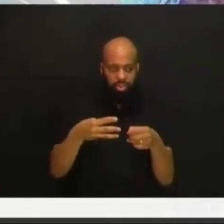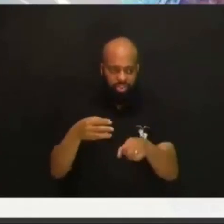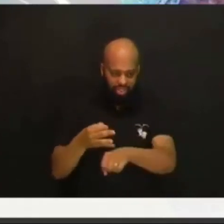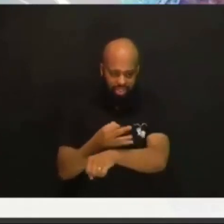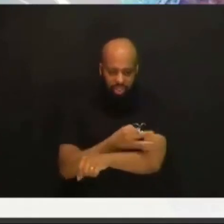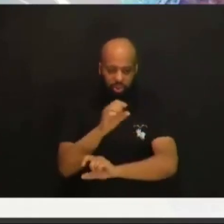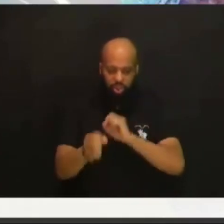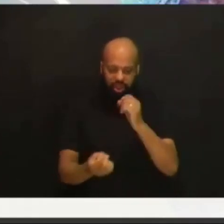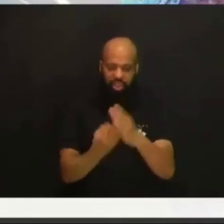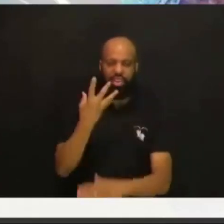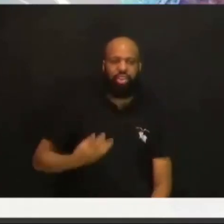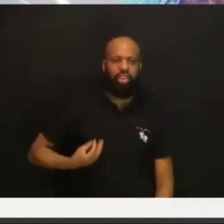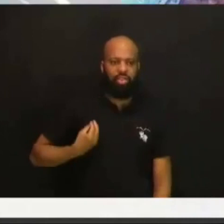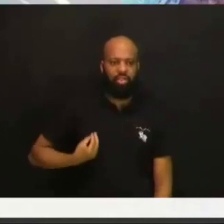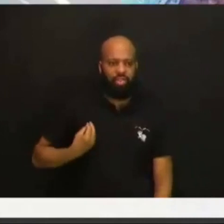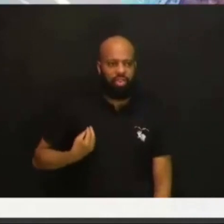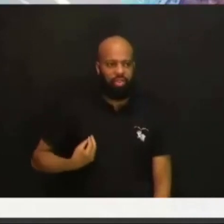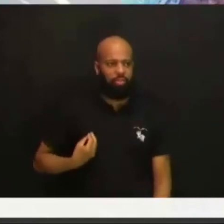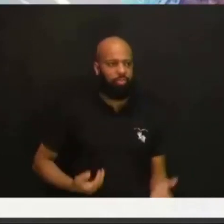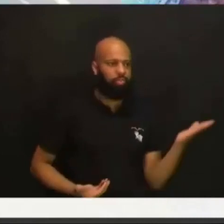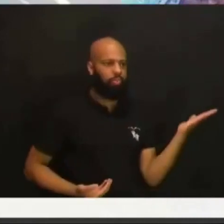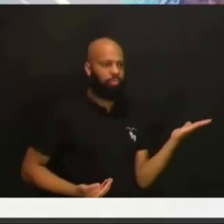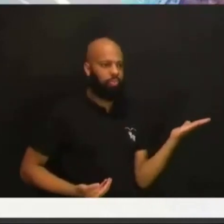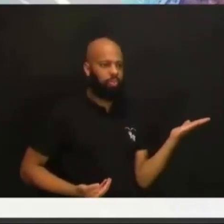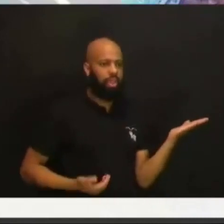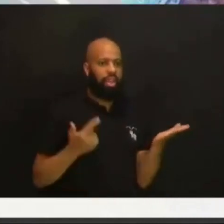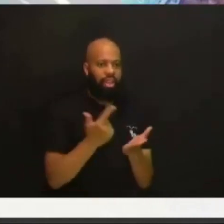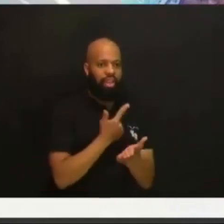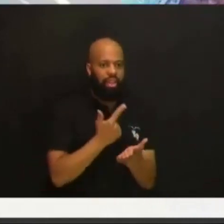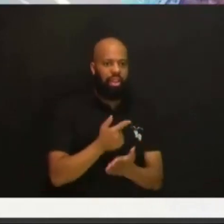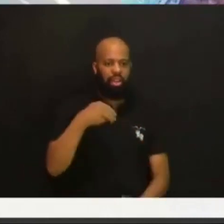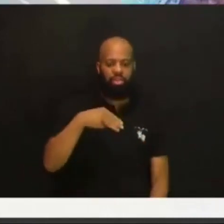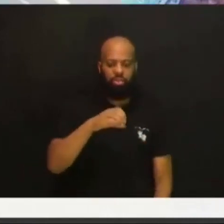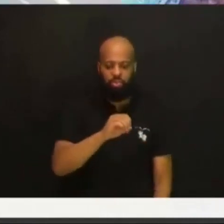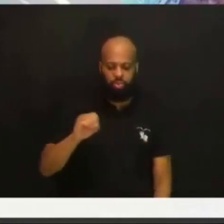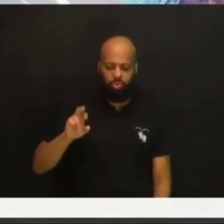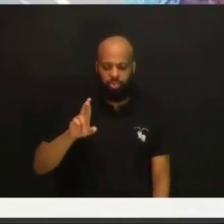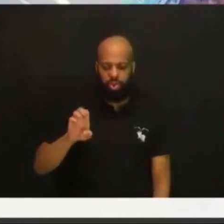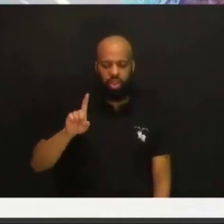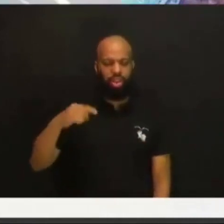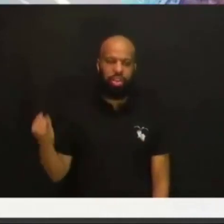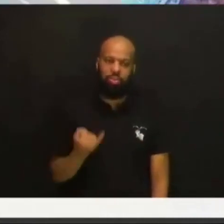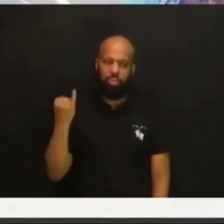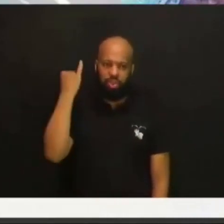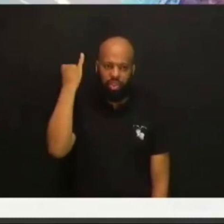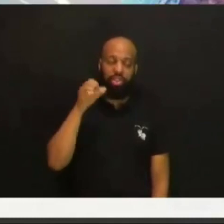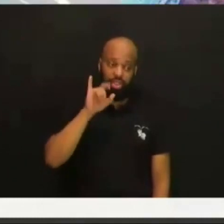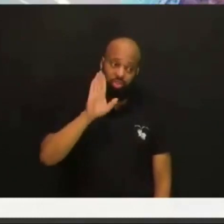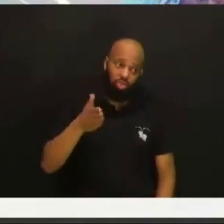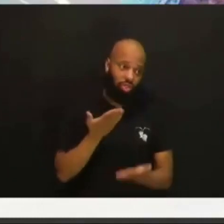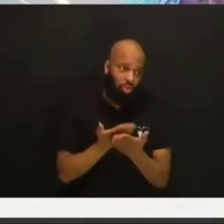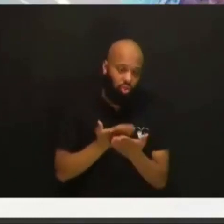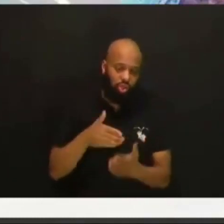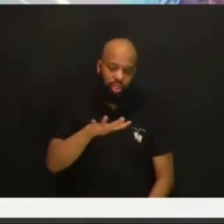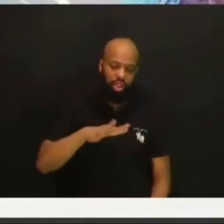eu trouxe ali uma citação. Esse livro, o Moore, é um livro bastante importante dentro da embriologia. Todo mundo que já passou nas cadeiras da